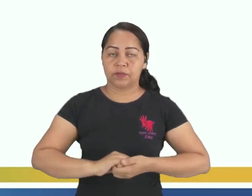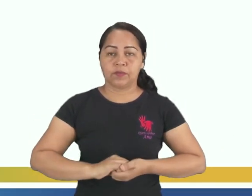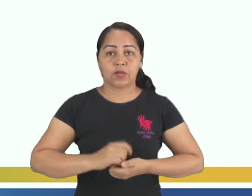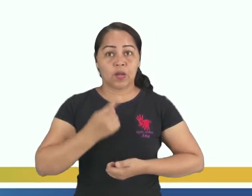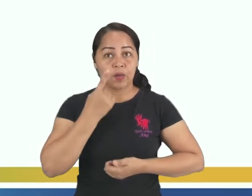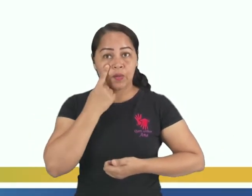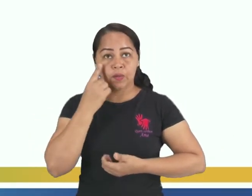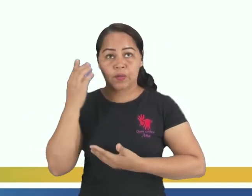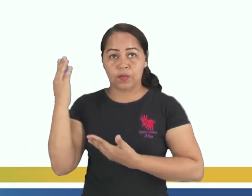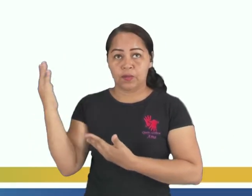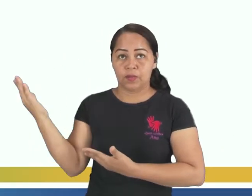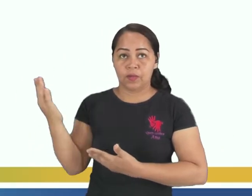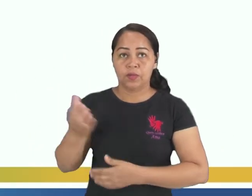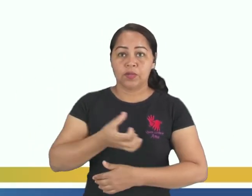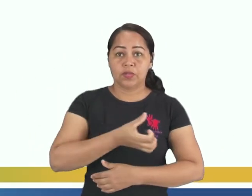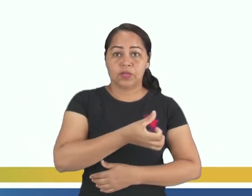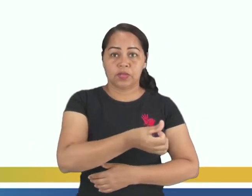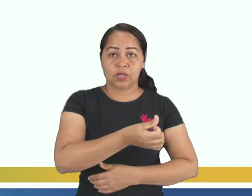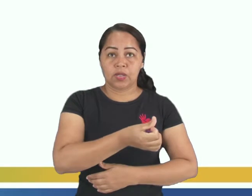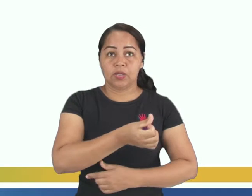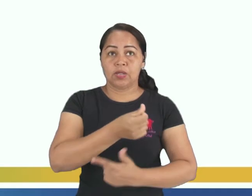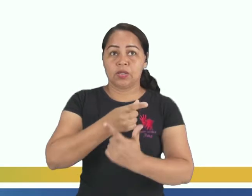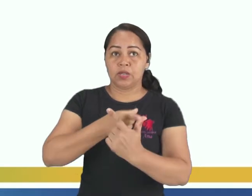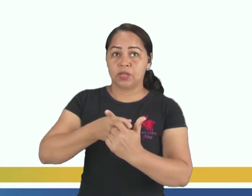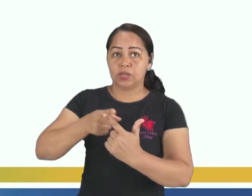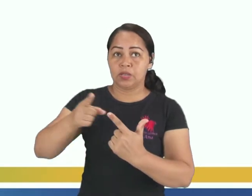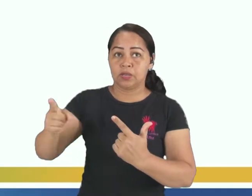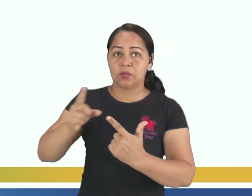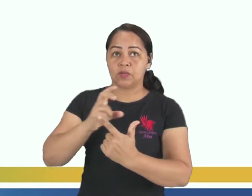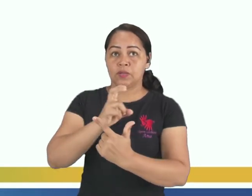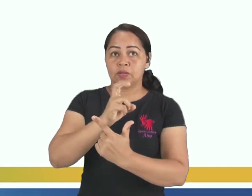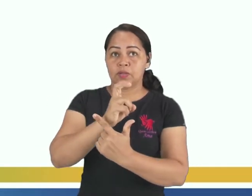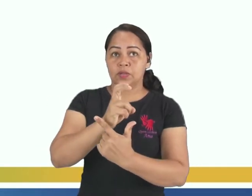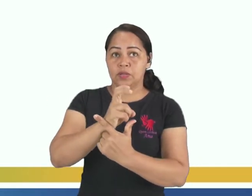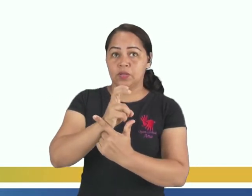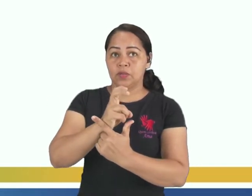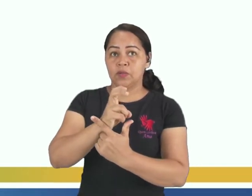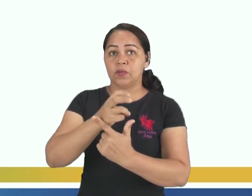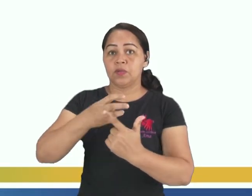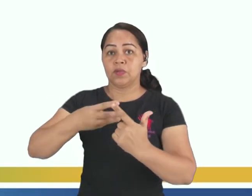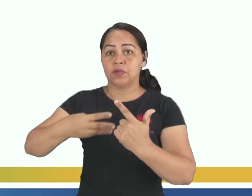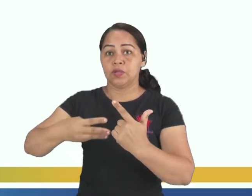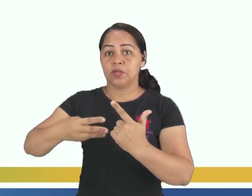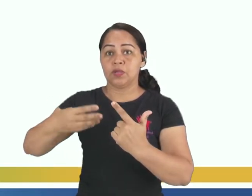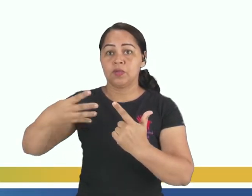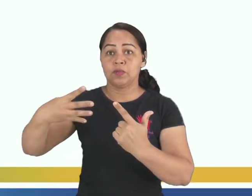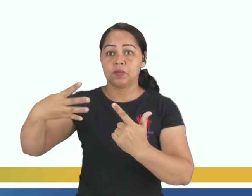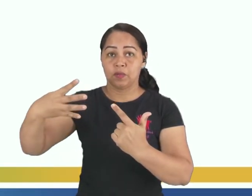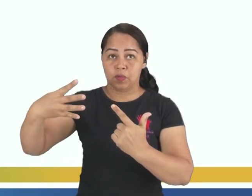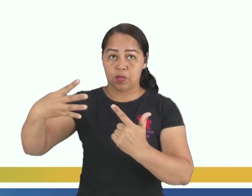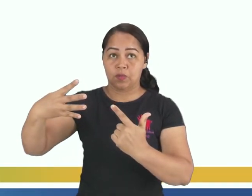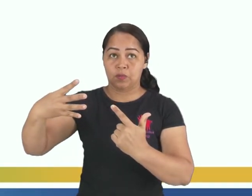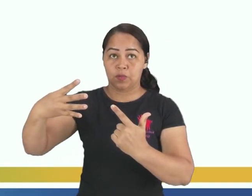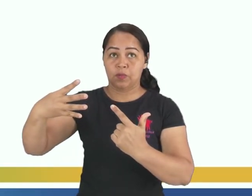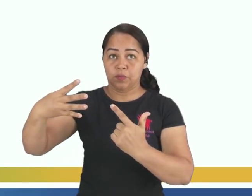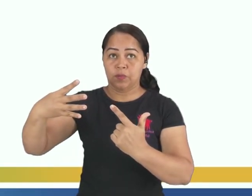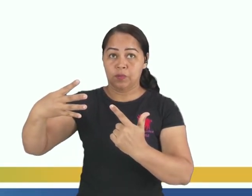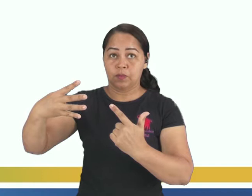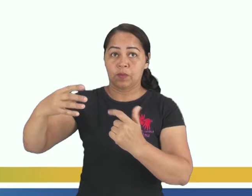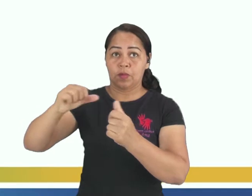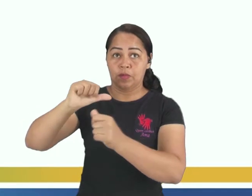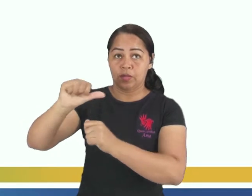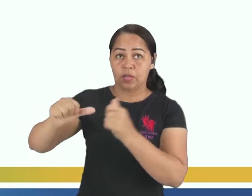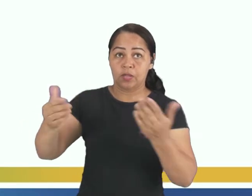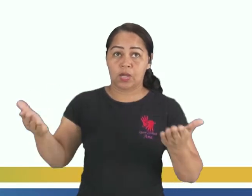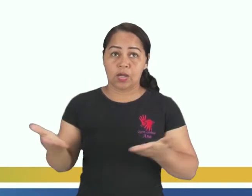vou multiplicar pela raiz quinta de 3 elevado a 4 em cima e embaixo. Então olha o que vai acontecer, ó. 6